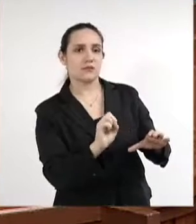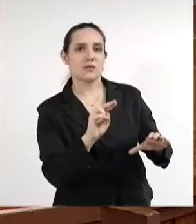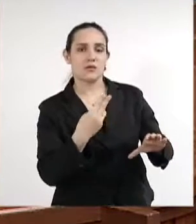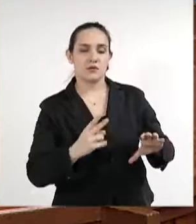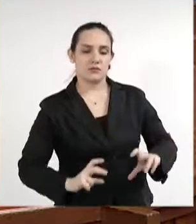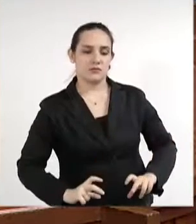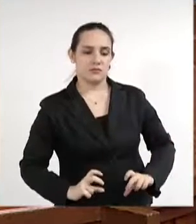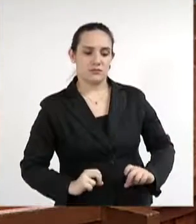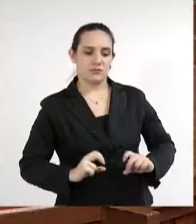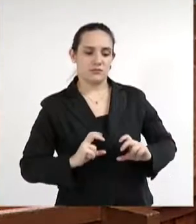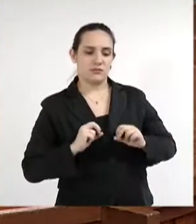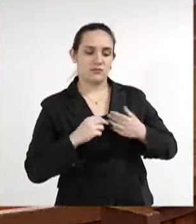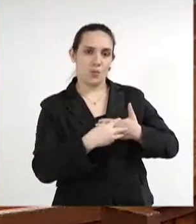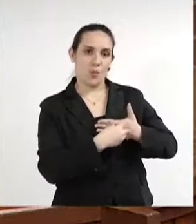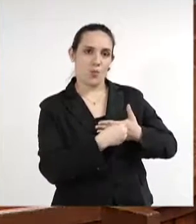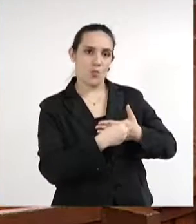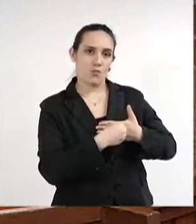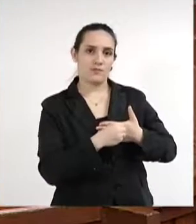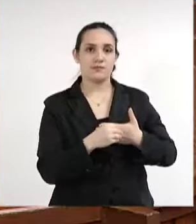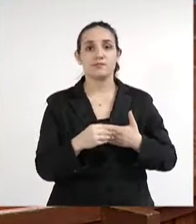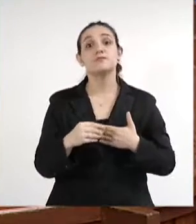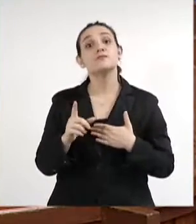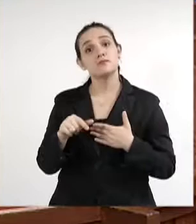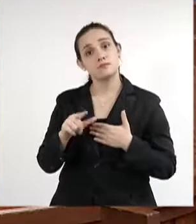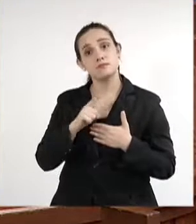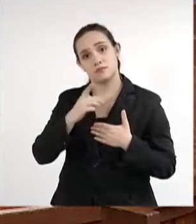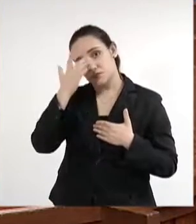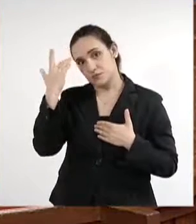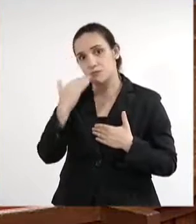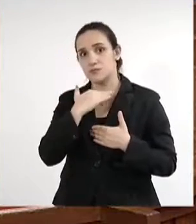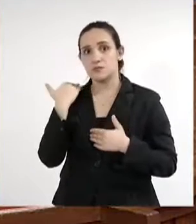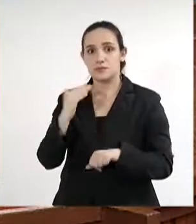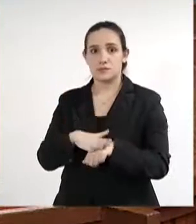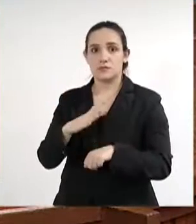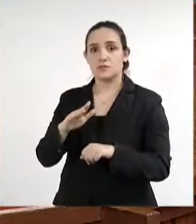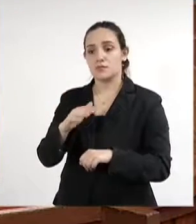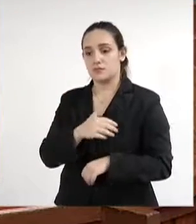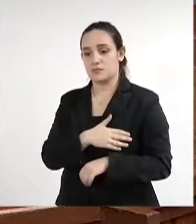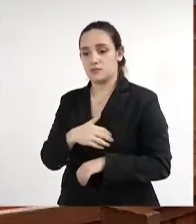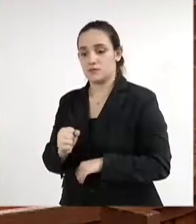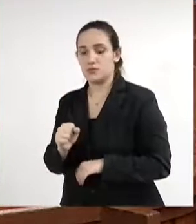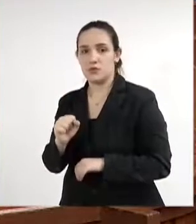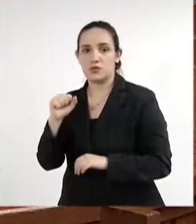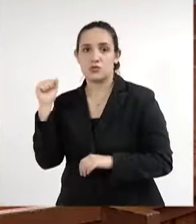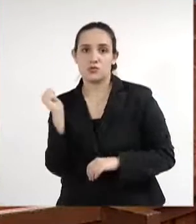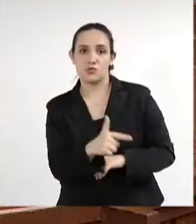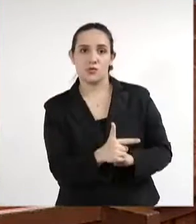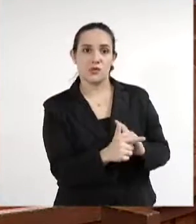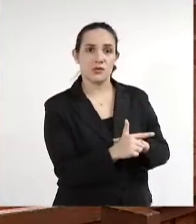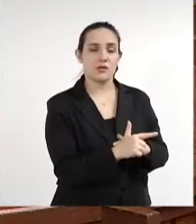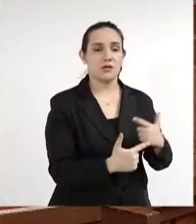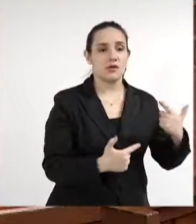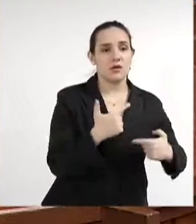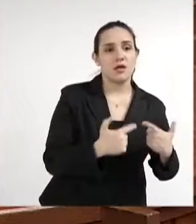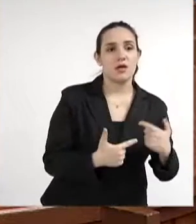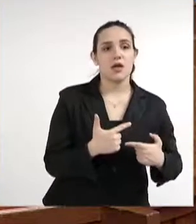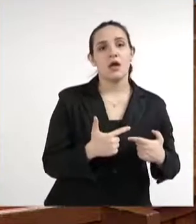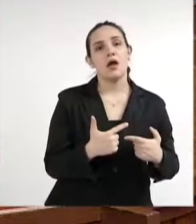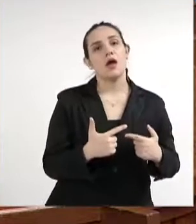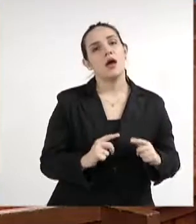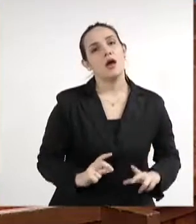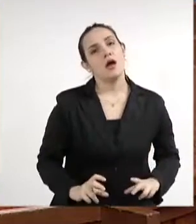mama. Então, morrem mais pessoas por suicídio do que morrem pela guerra, pelo